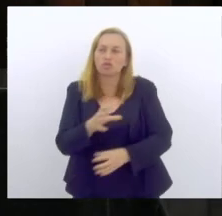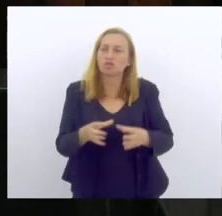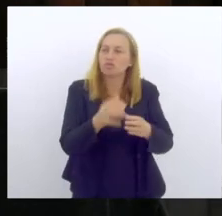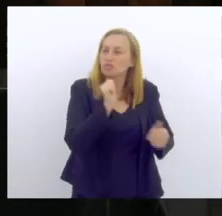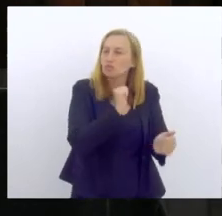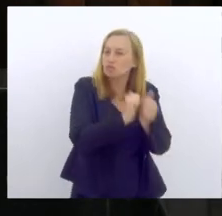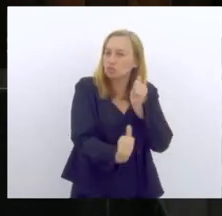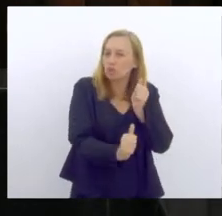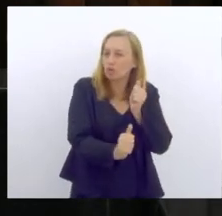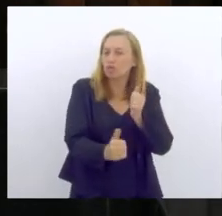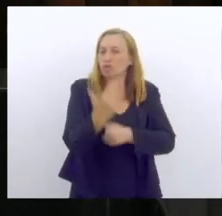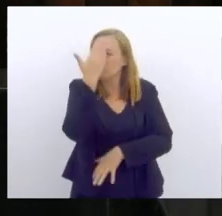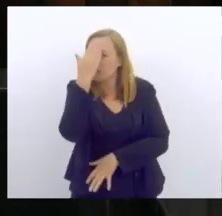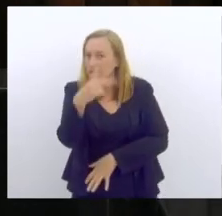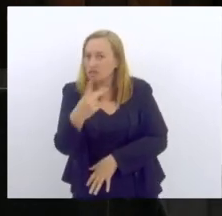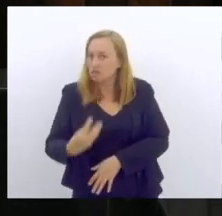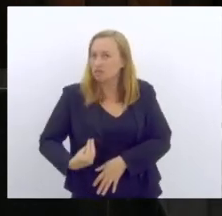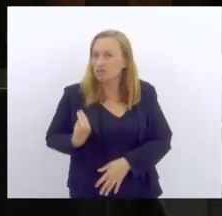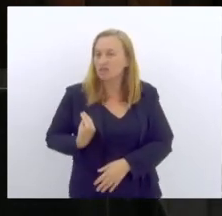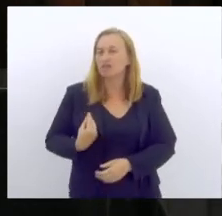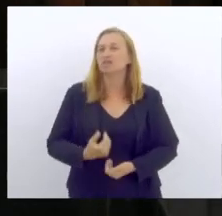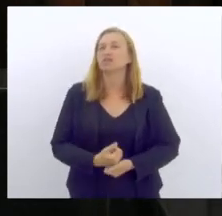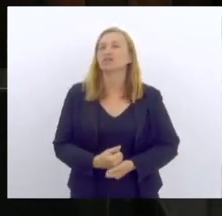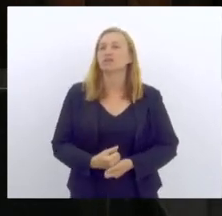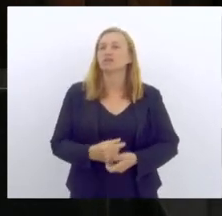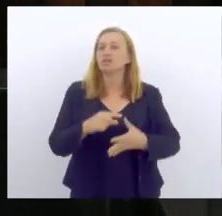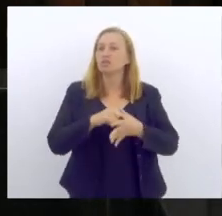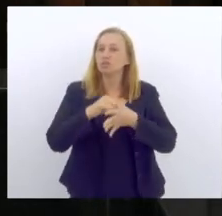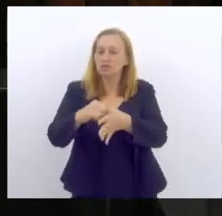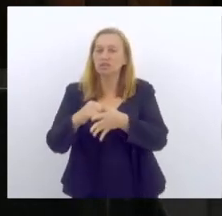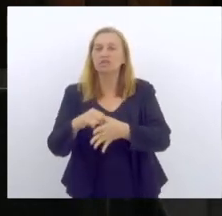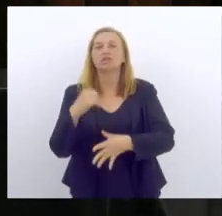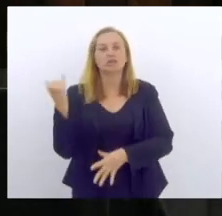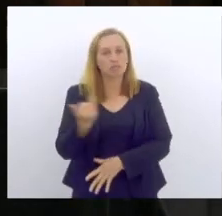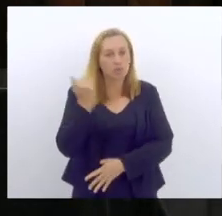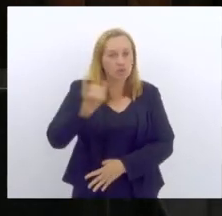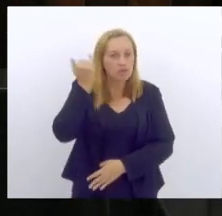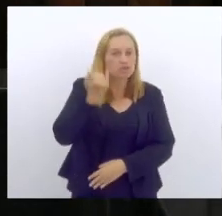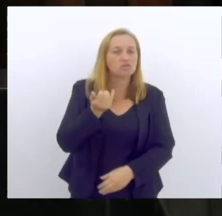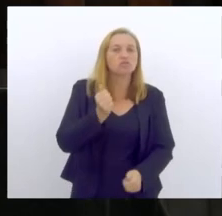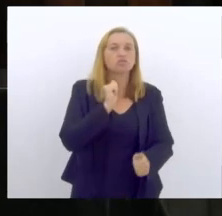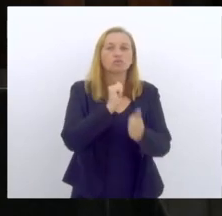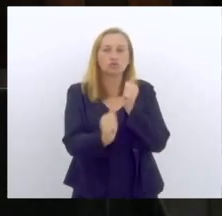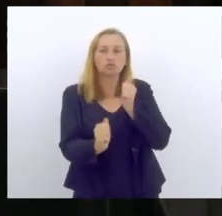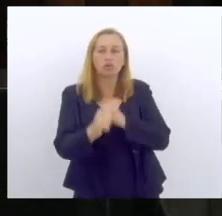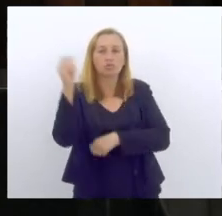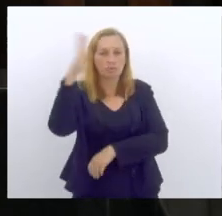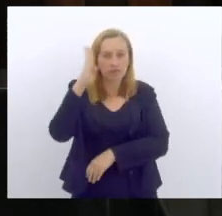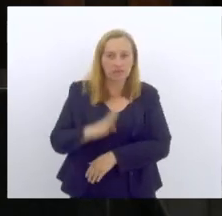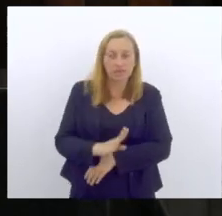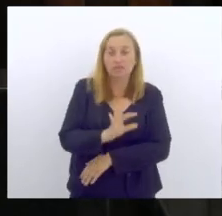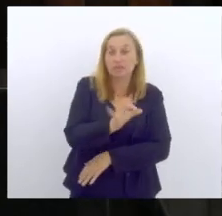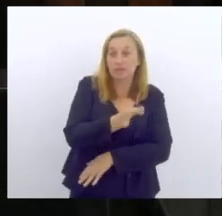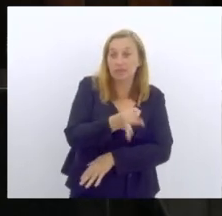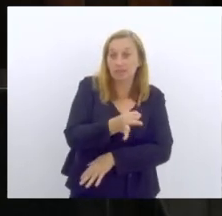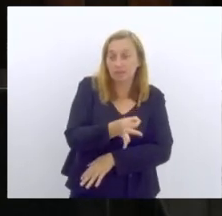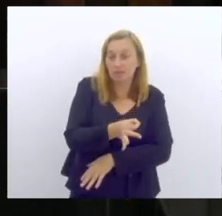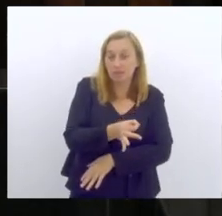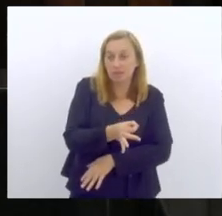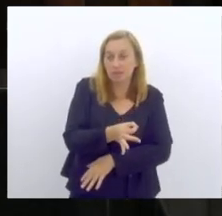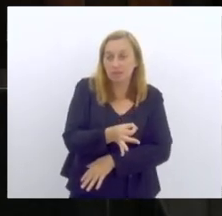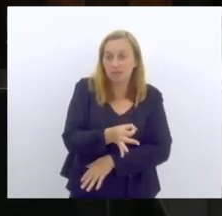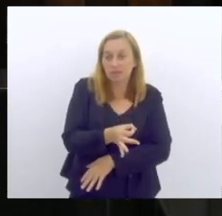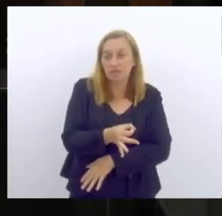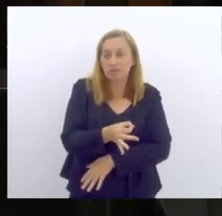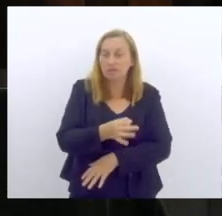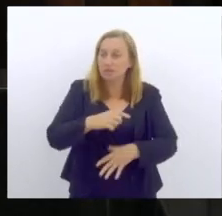Muito obrigado pela sua presença sua liderança tão importante no futebol brasileiro e que inclusive oportunizou graças